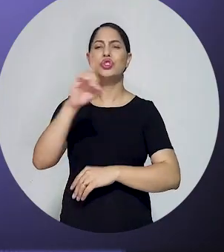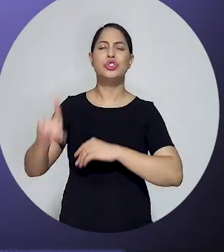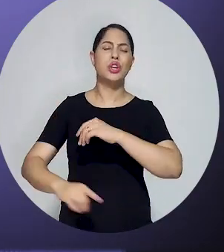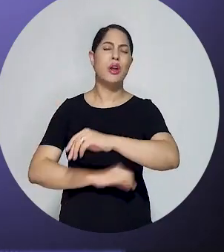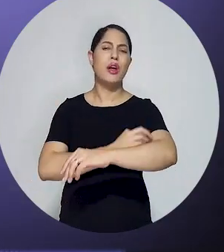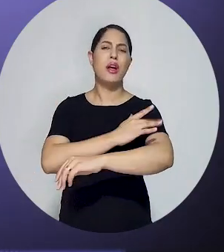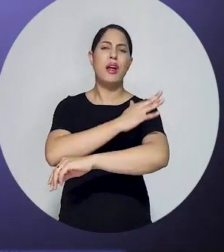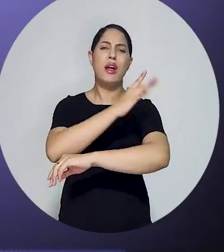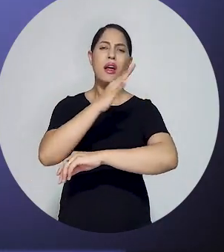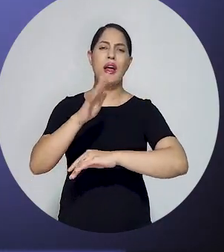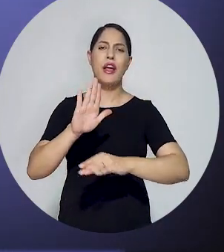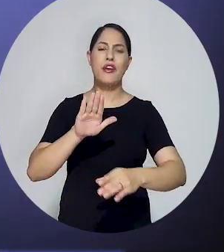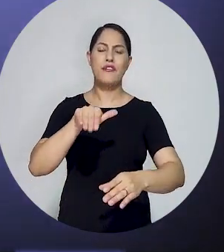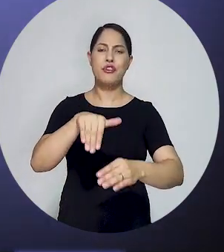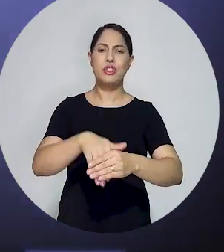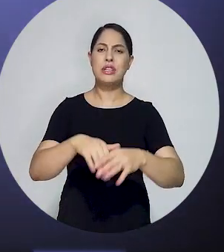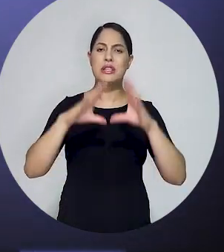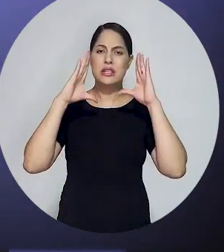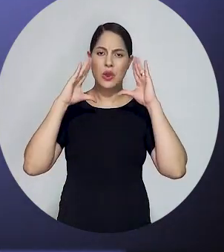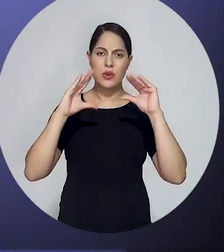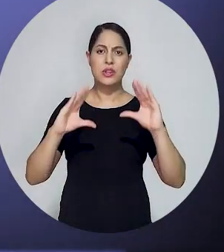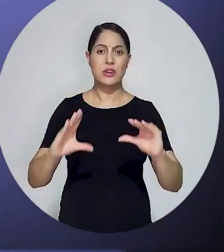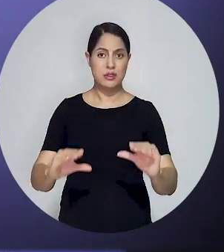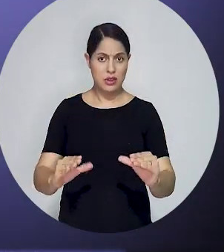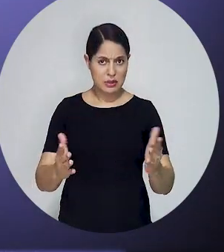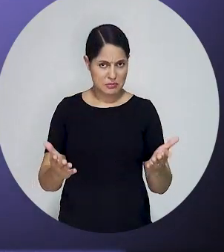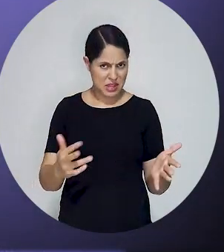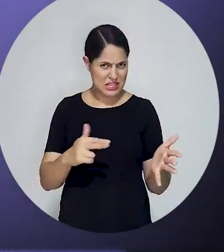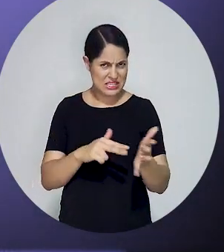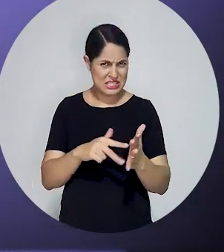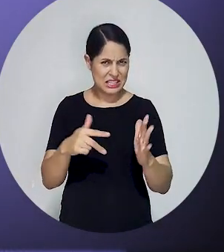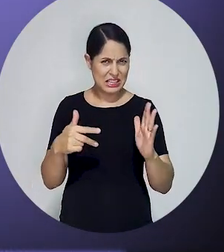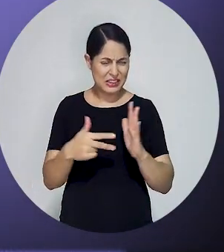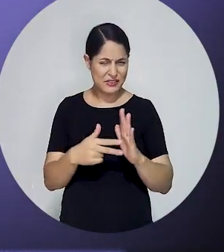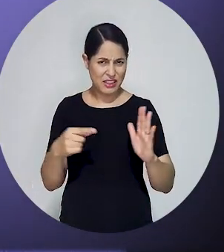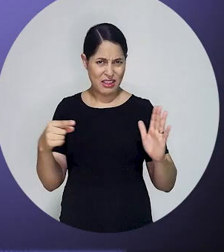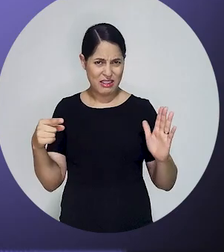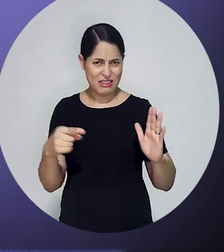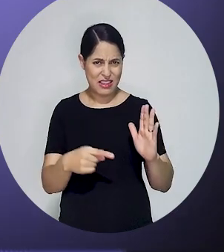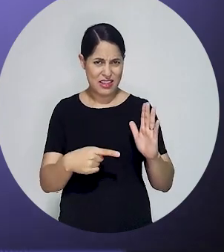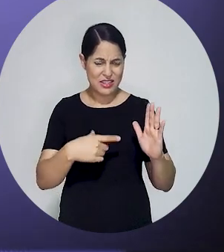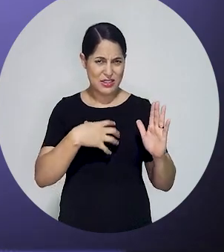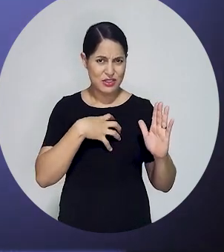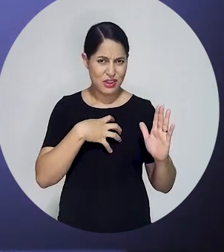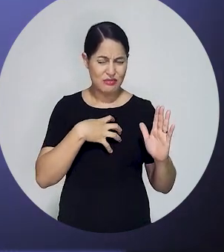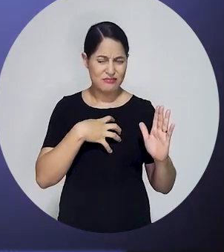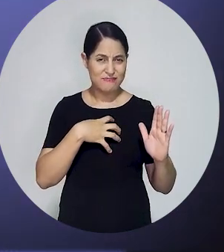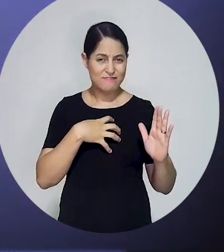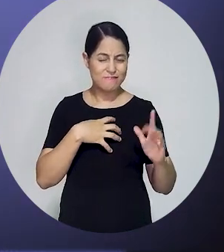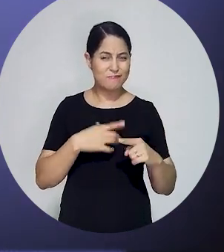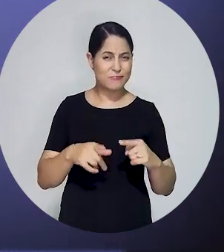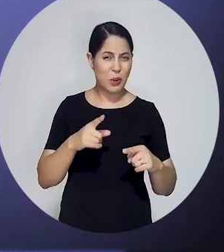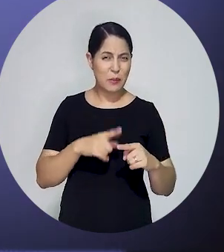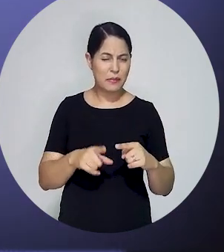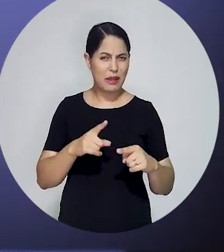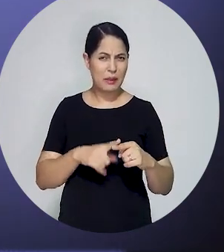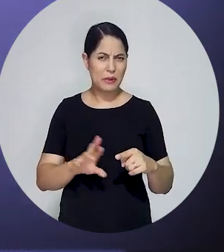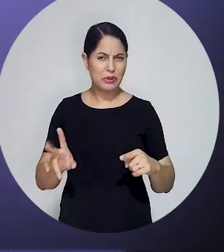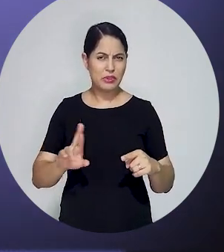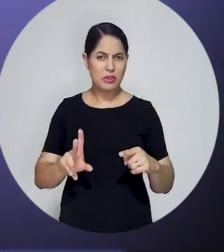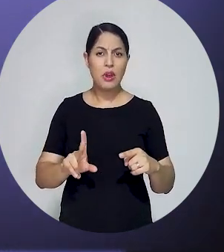tivemos um dia inteiro de eleições na absoluta tranquilidade, o que não significa, obviamente, que não